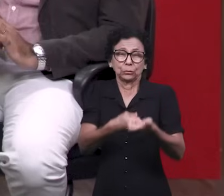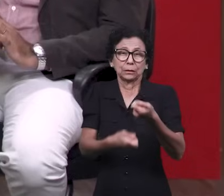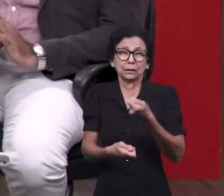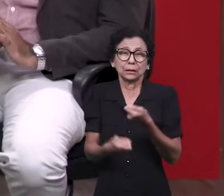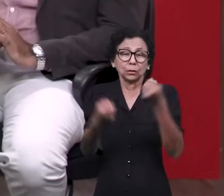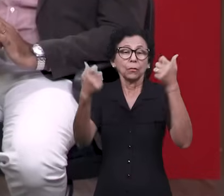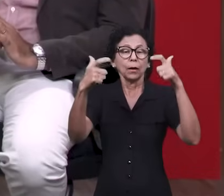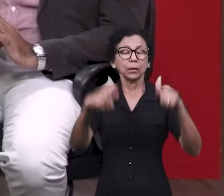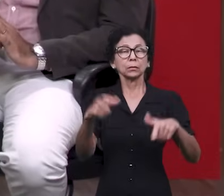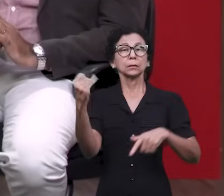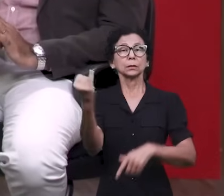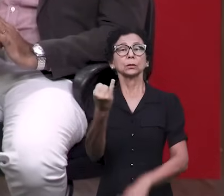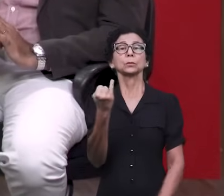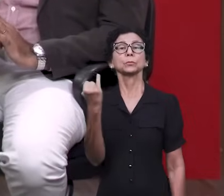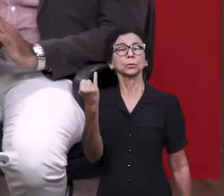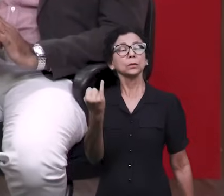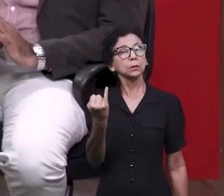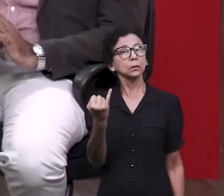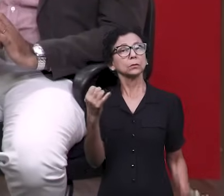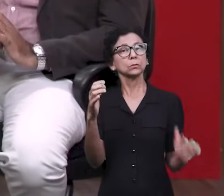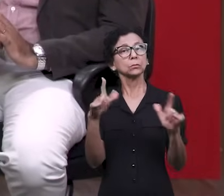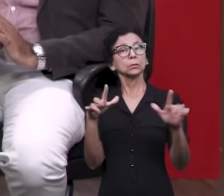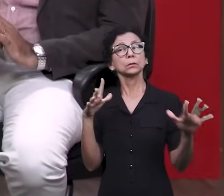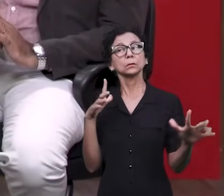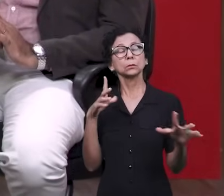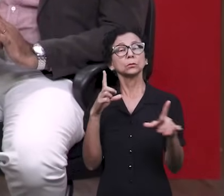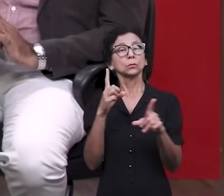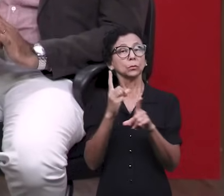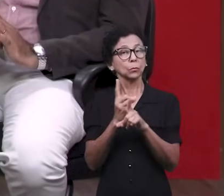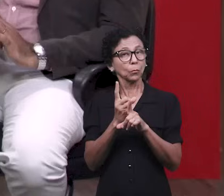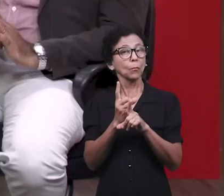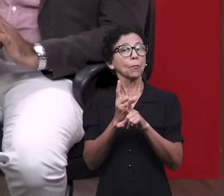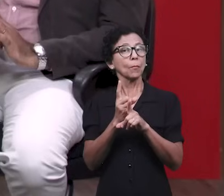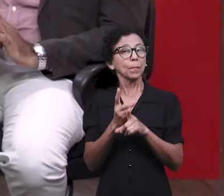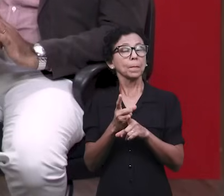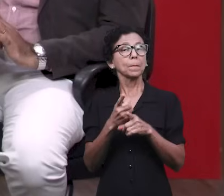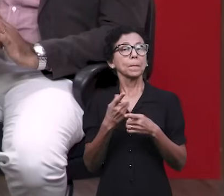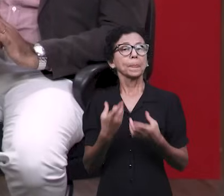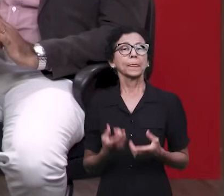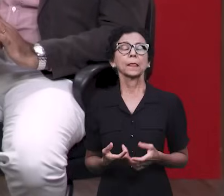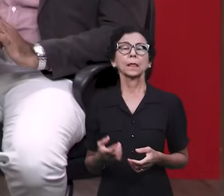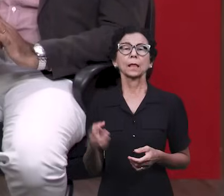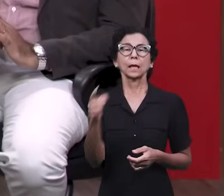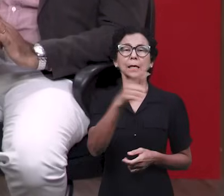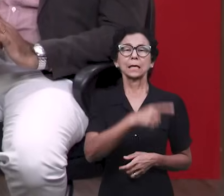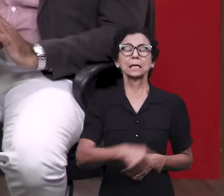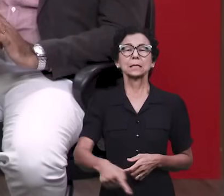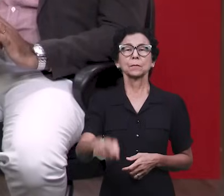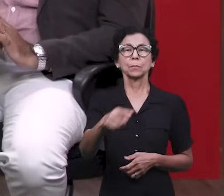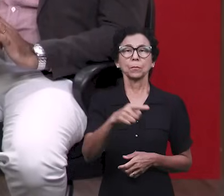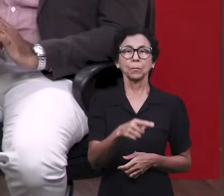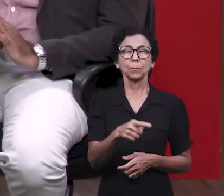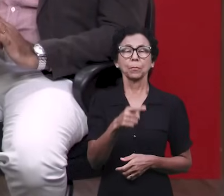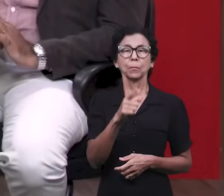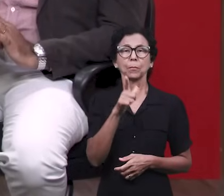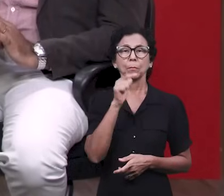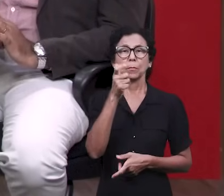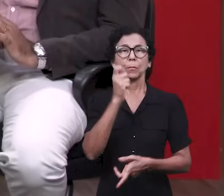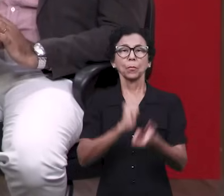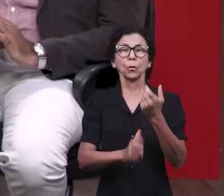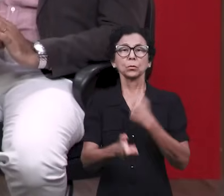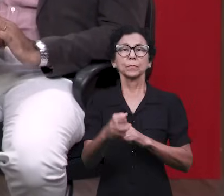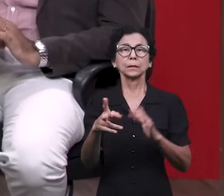local de encontro, e por isso, esse poço pertencia a Abraão.